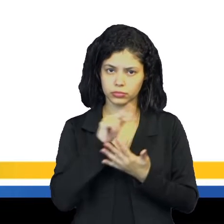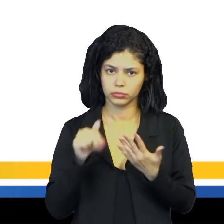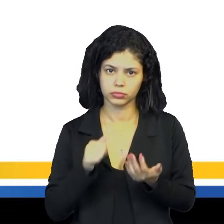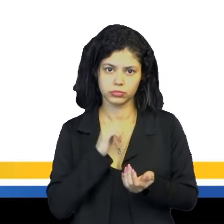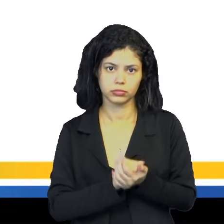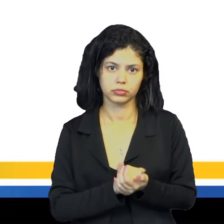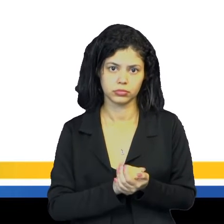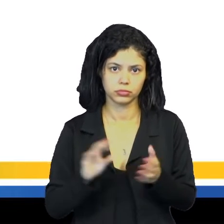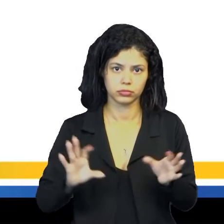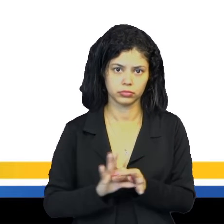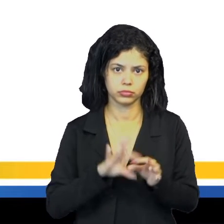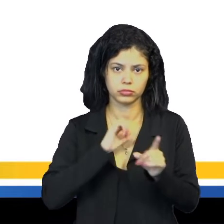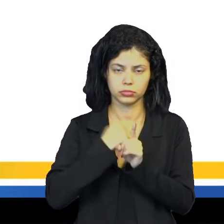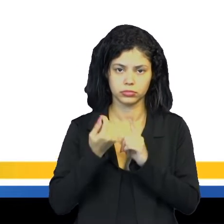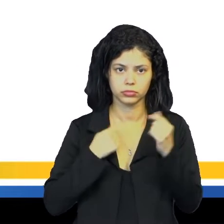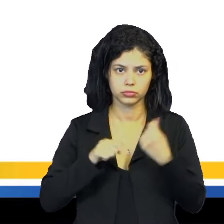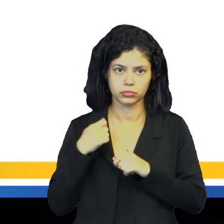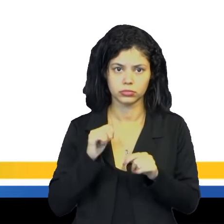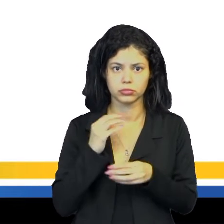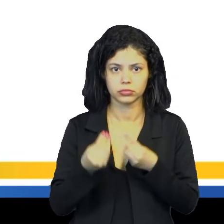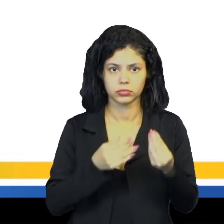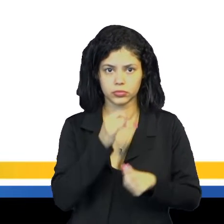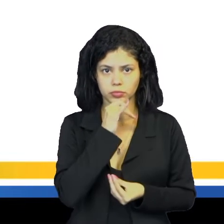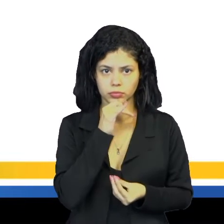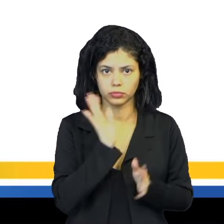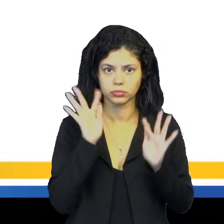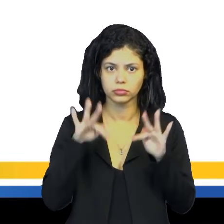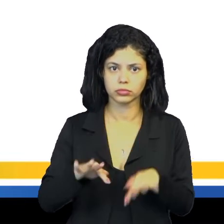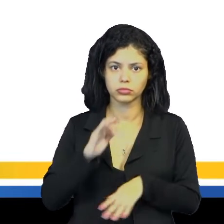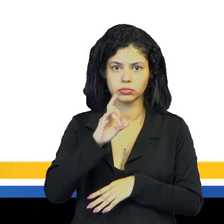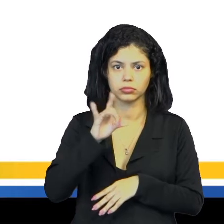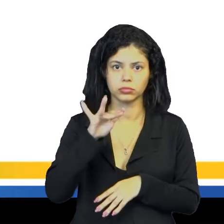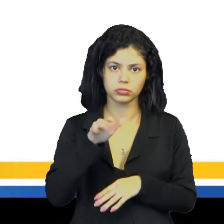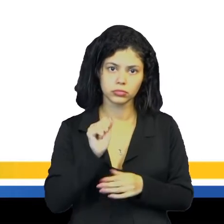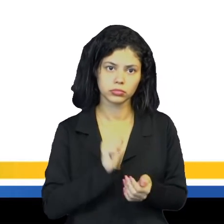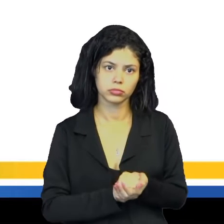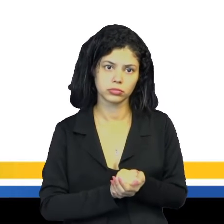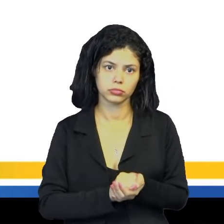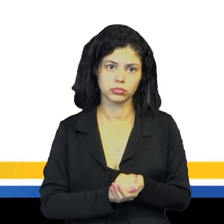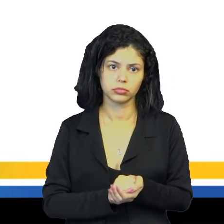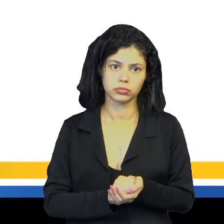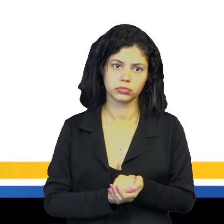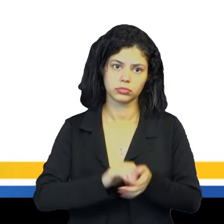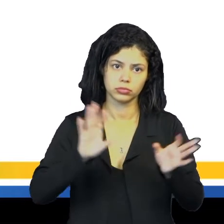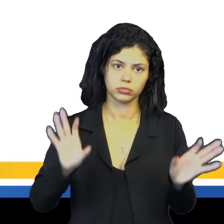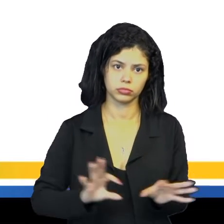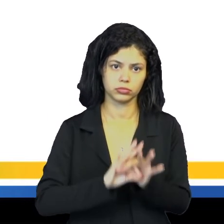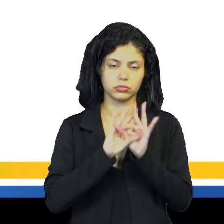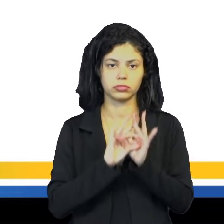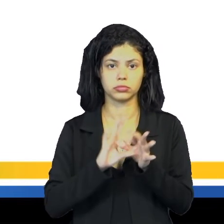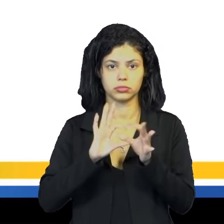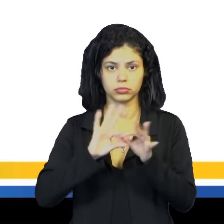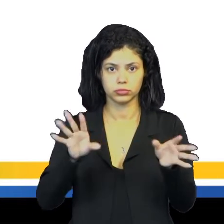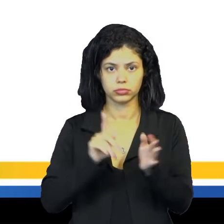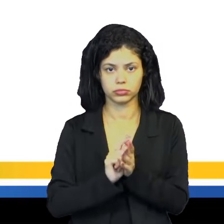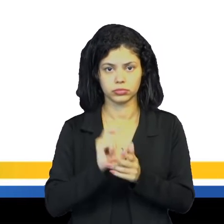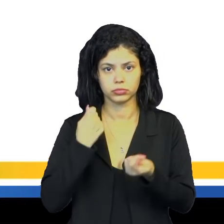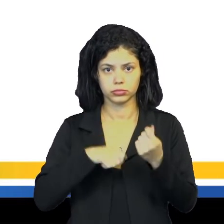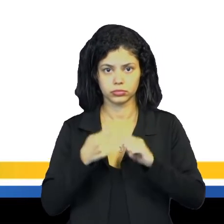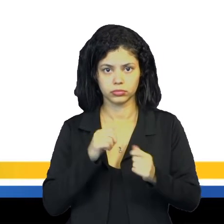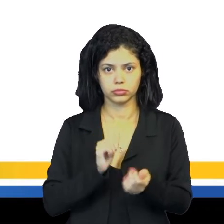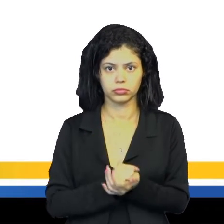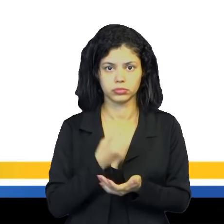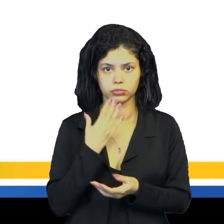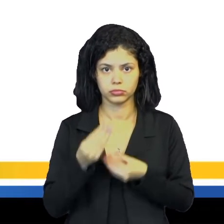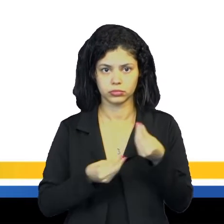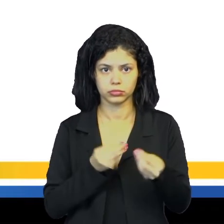sérias implicações sociopolíticas, como, por exemplo, né, o fim do colonialismo e do absolutismo em si, e a implantação do liberalismo